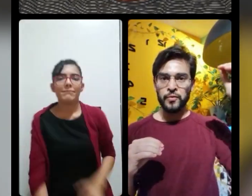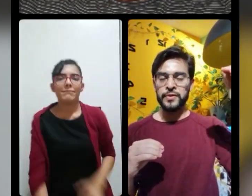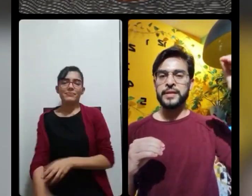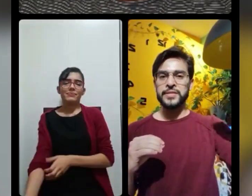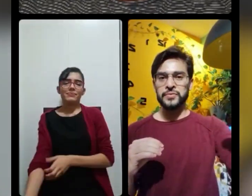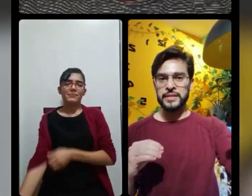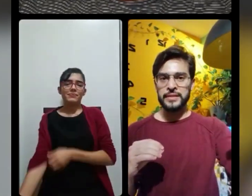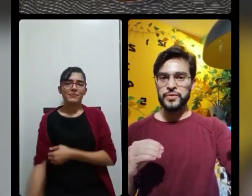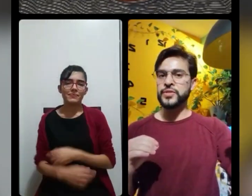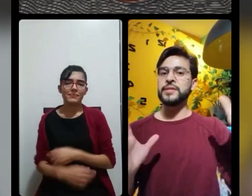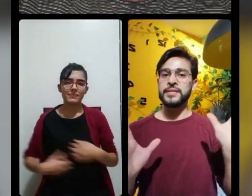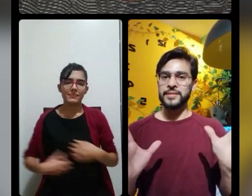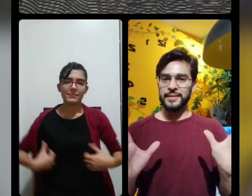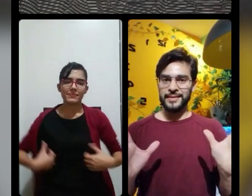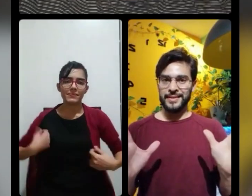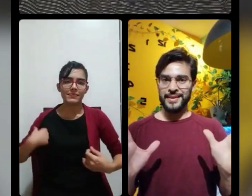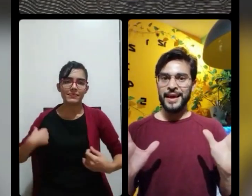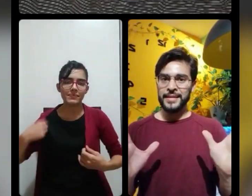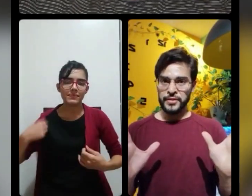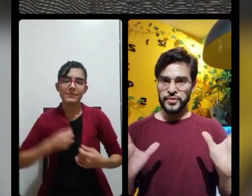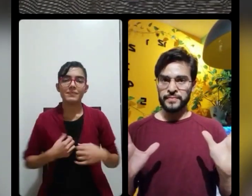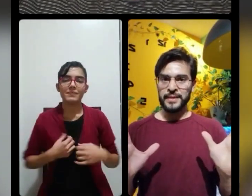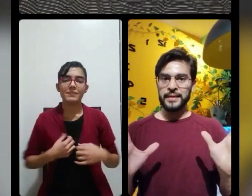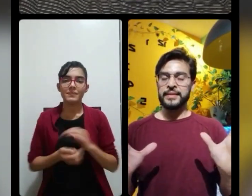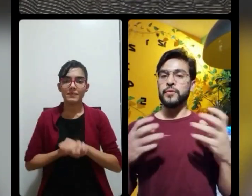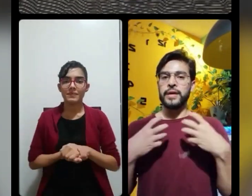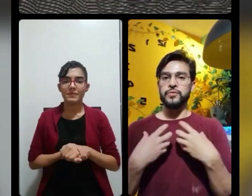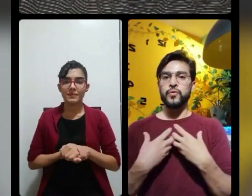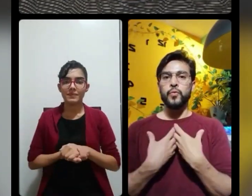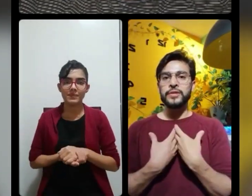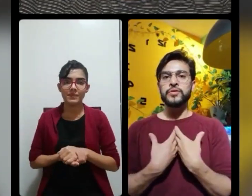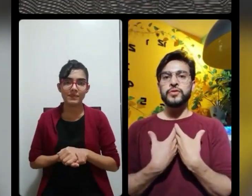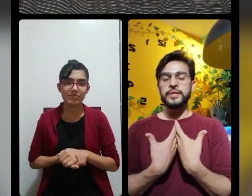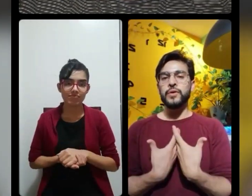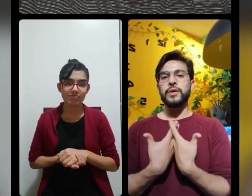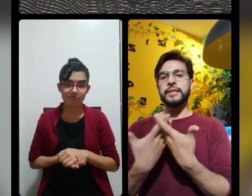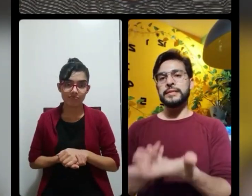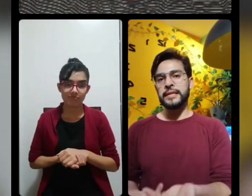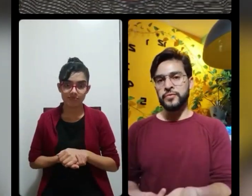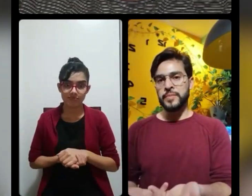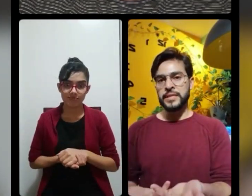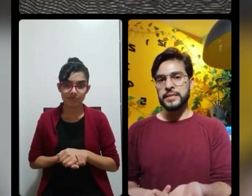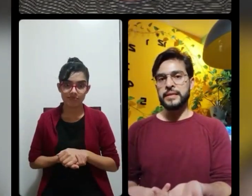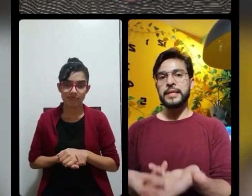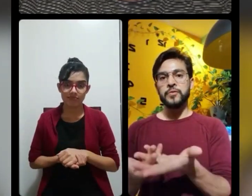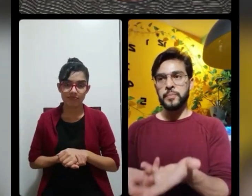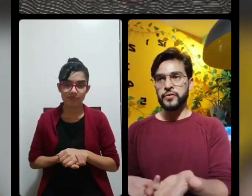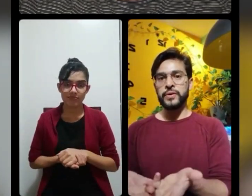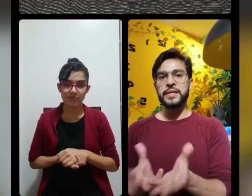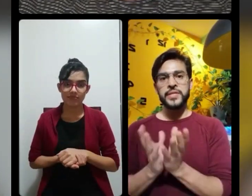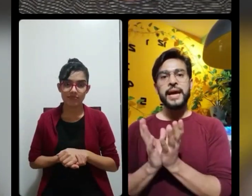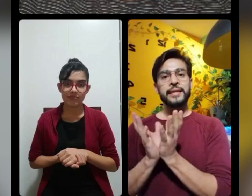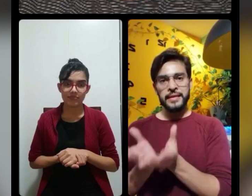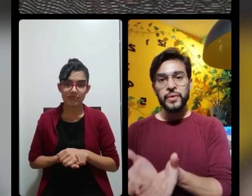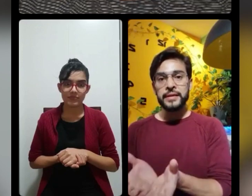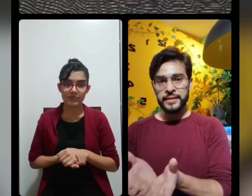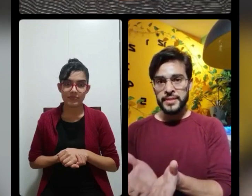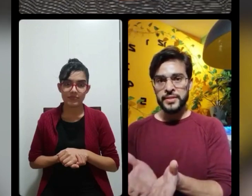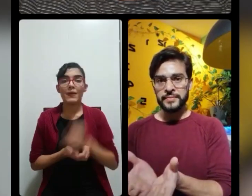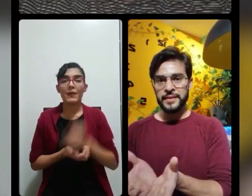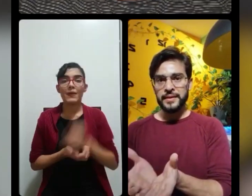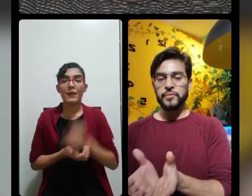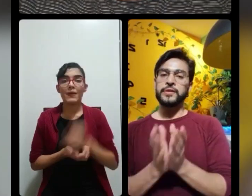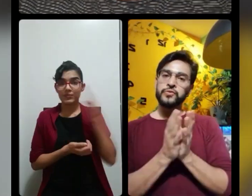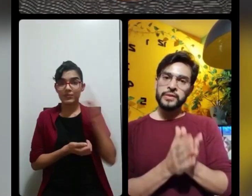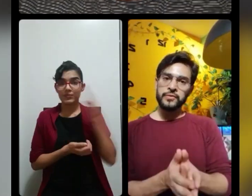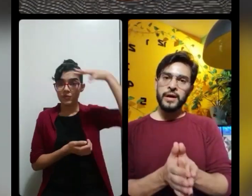riqueza de comunicação nas línguas de sinais. É isso. Então, quando eu estou dando aula de literatura brasileira em língua portuguesa, ela tem uma